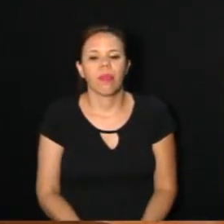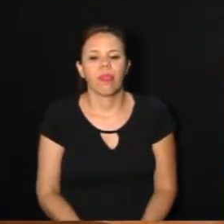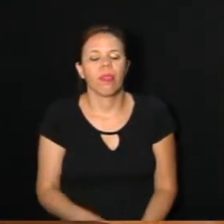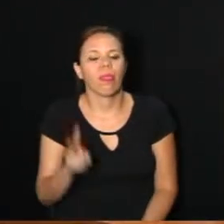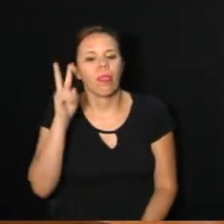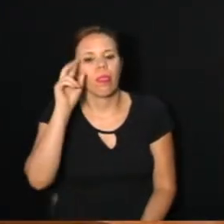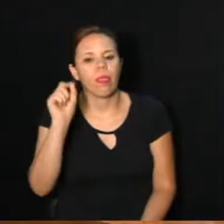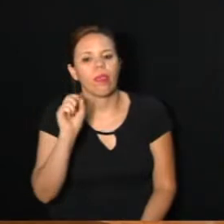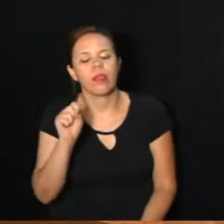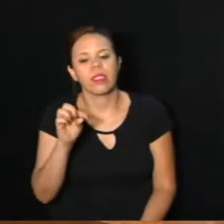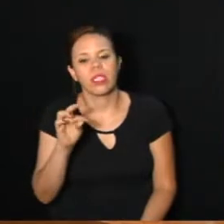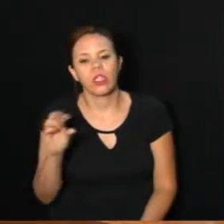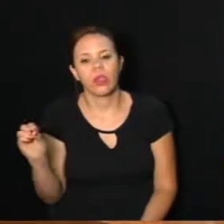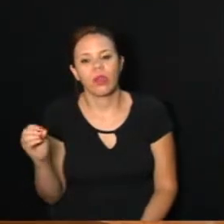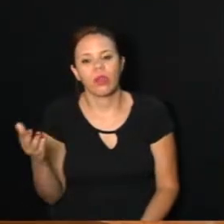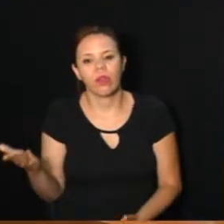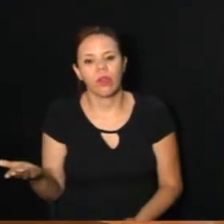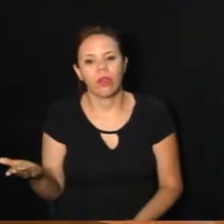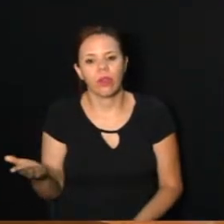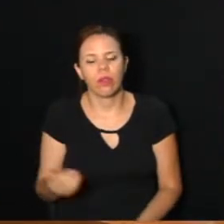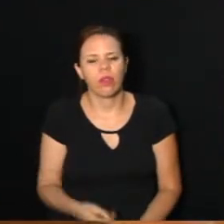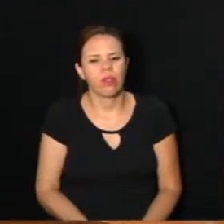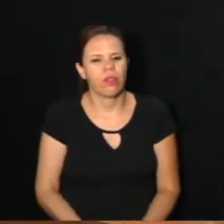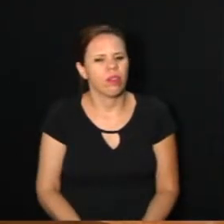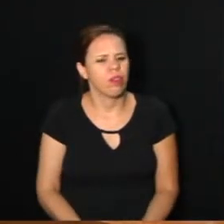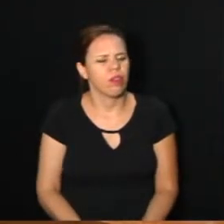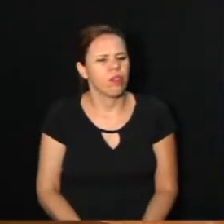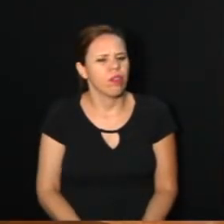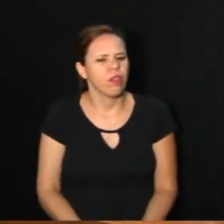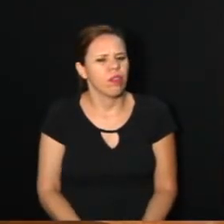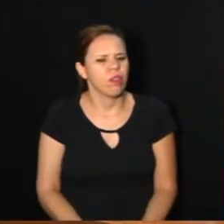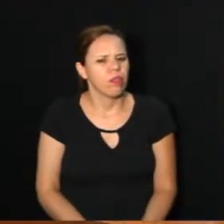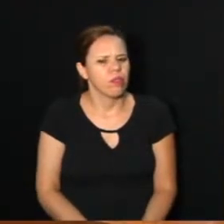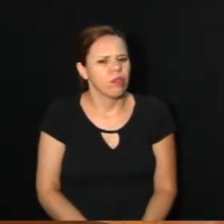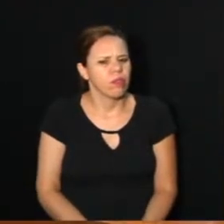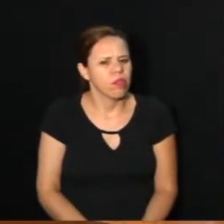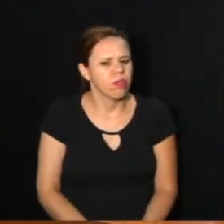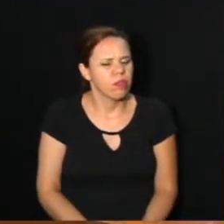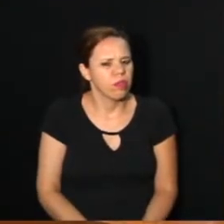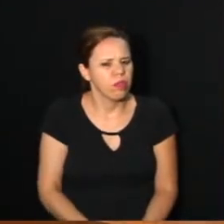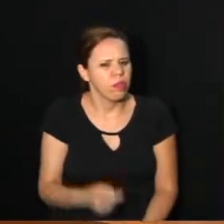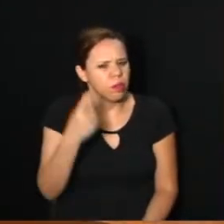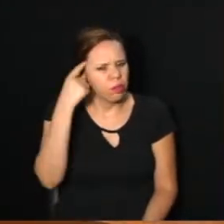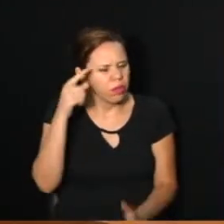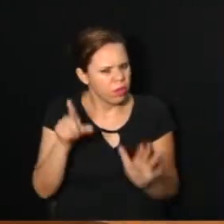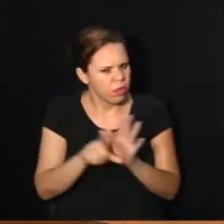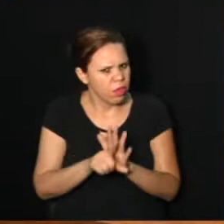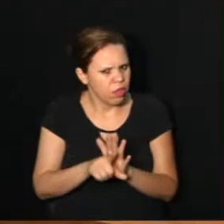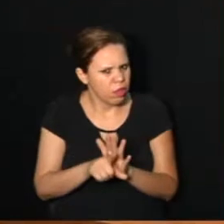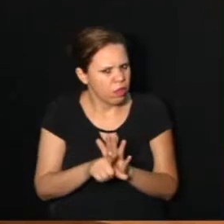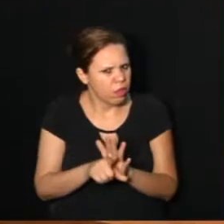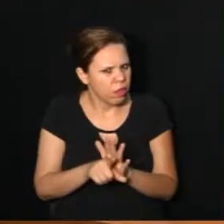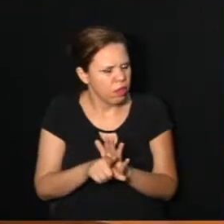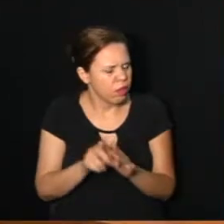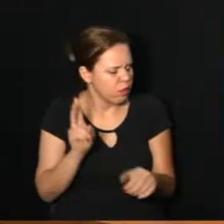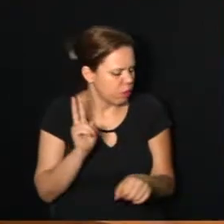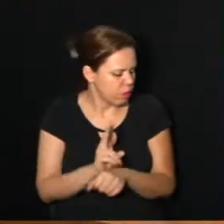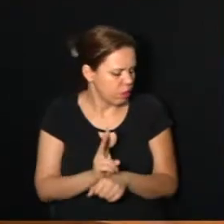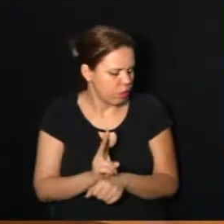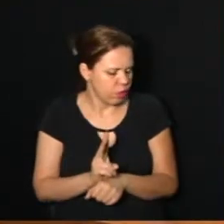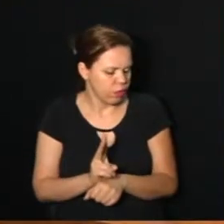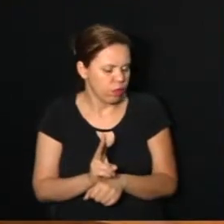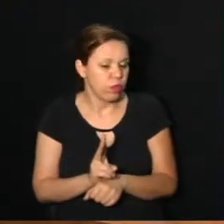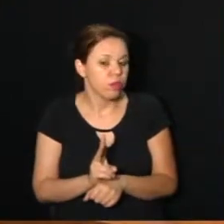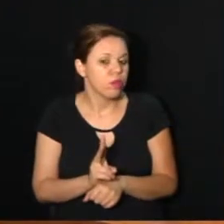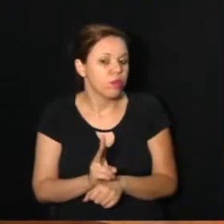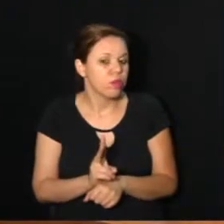Lembrando, Santoro, um cuidado especial com a microempresa, tá? Pensar na lei que protege, né? Protege e